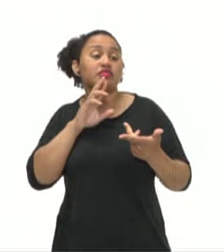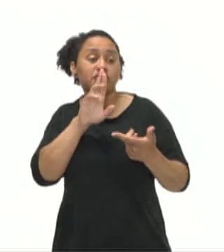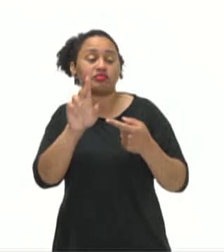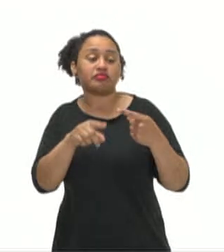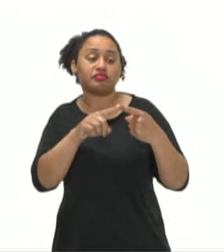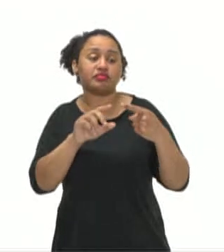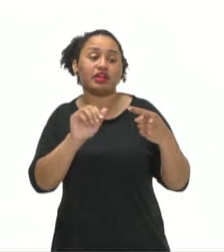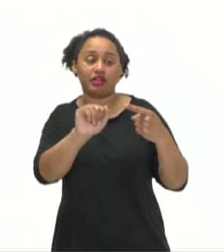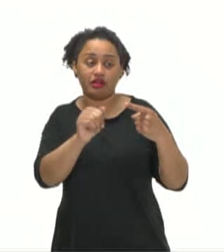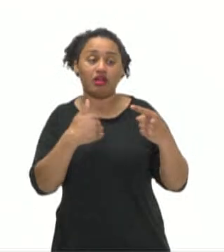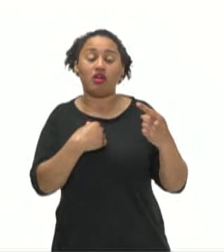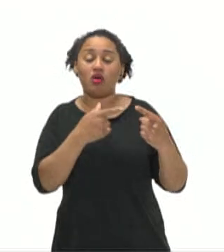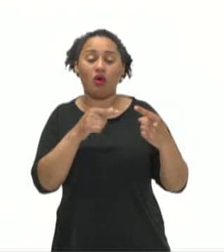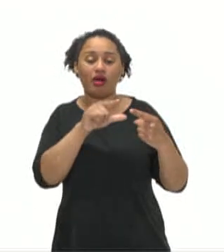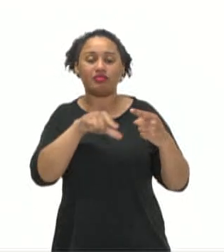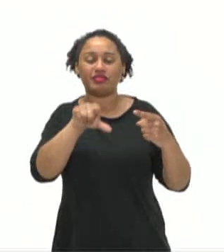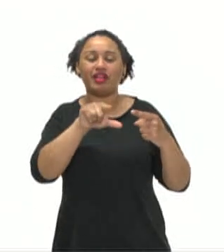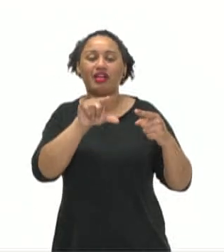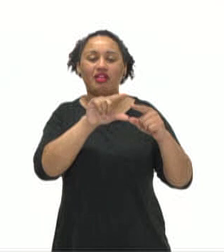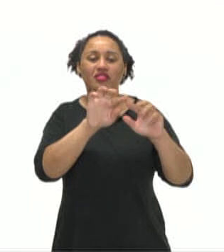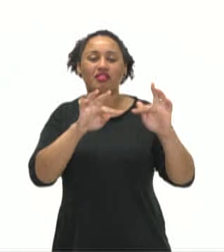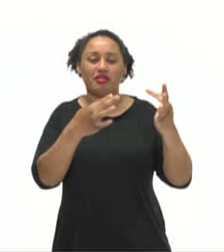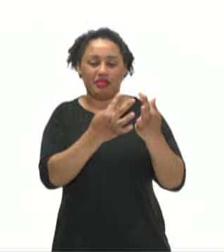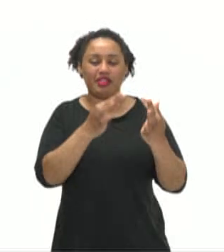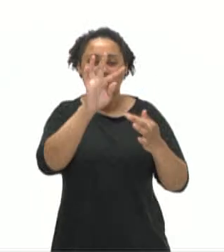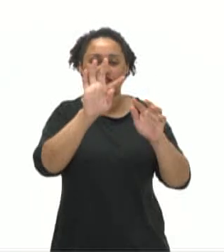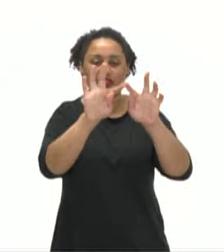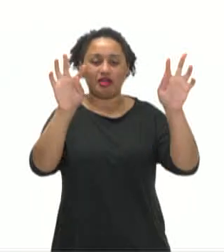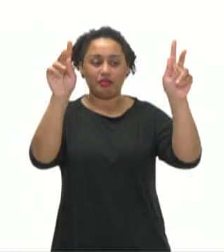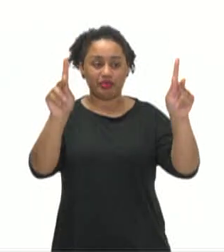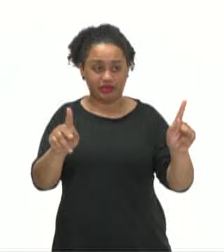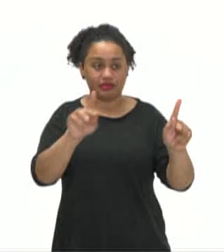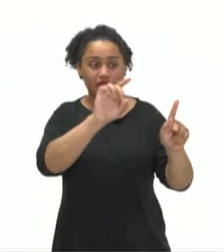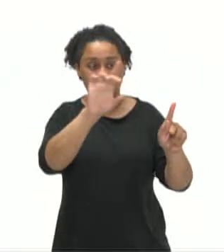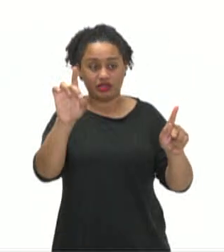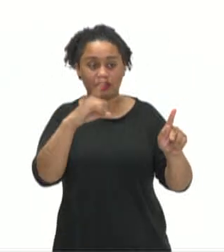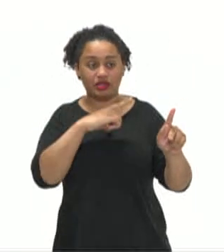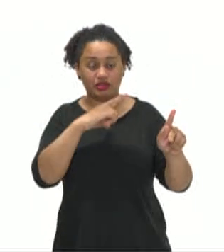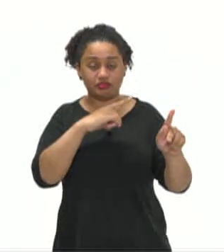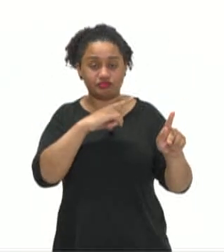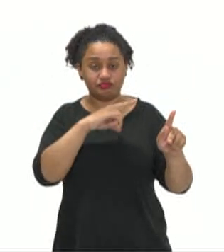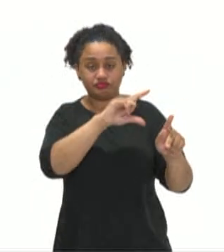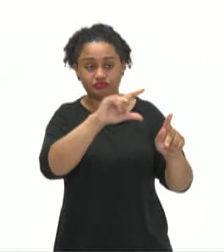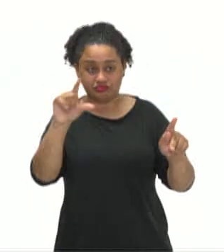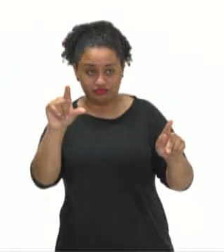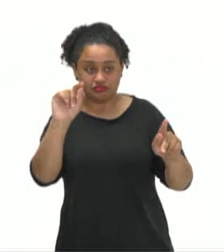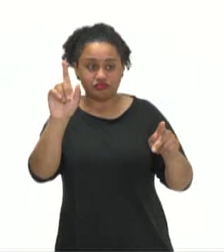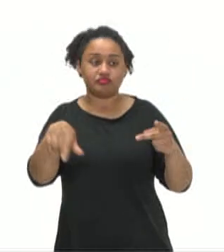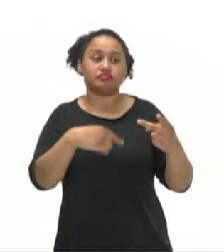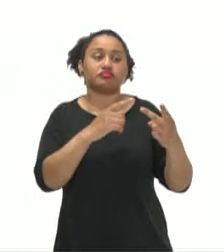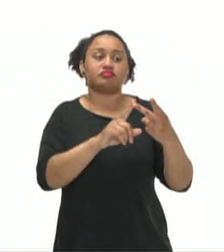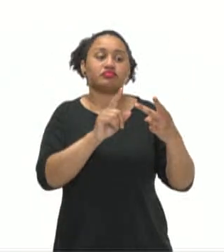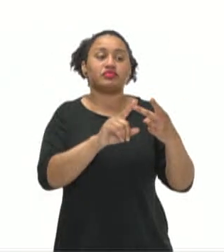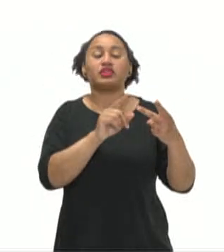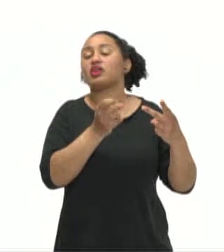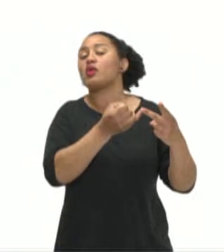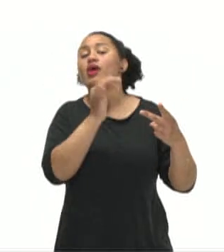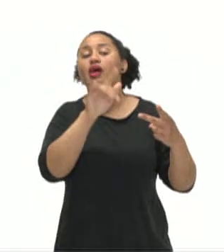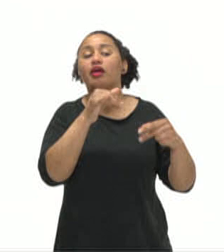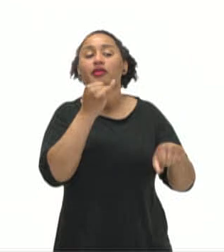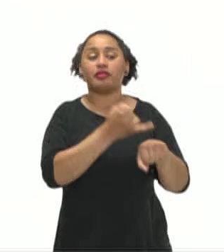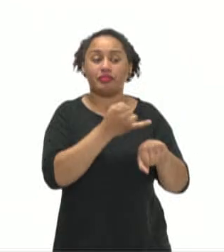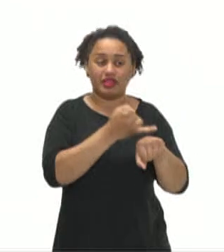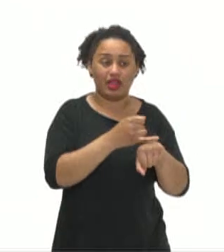A. A que família da tabela periódica cada elemento pertence? Da esquerda para a direita. Quais são metais? Há